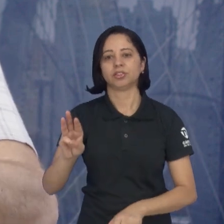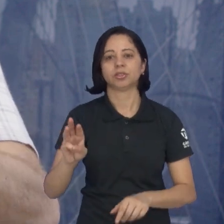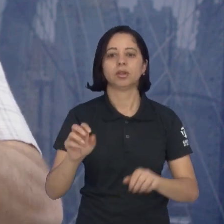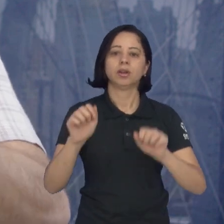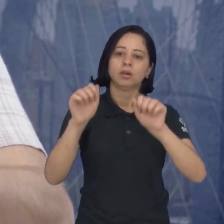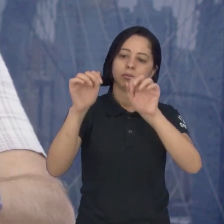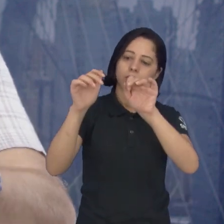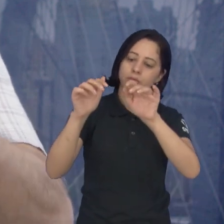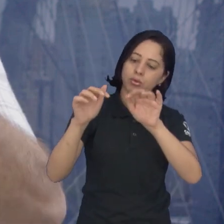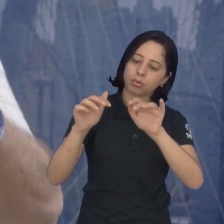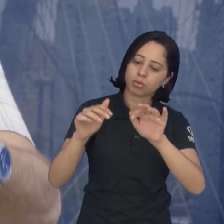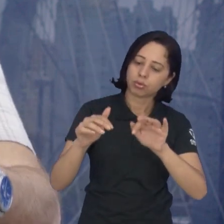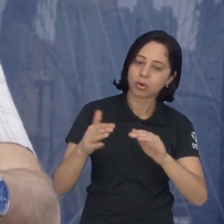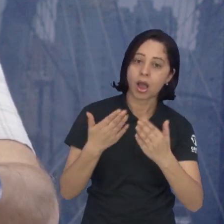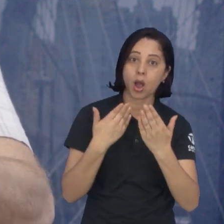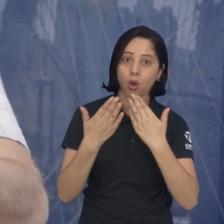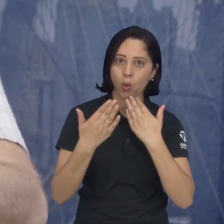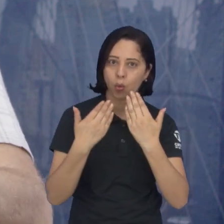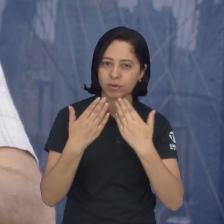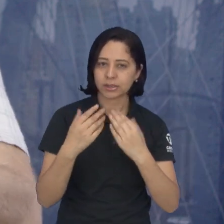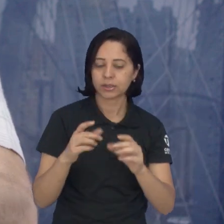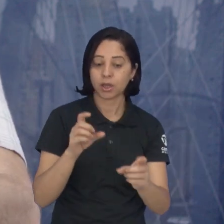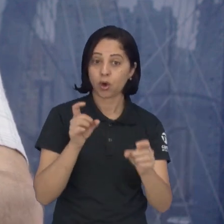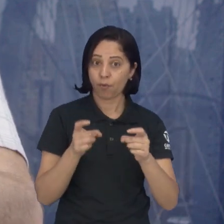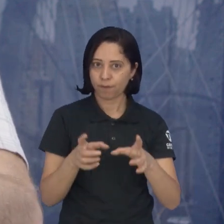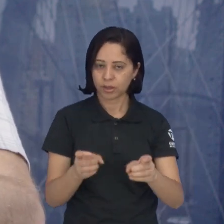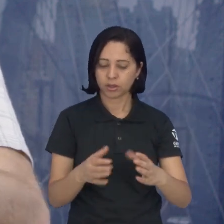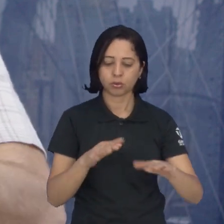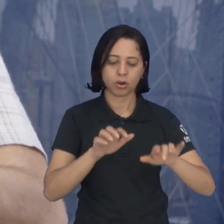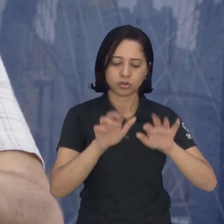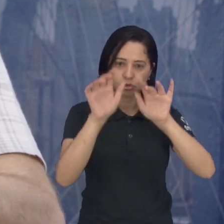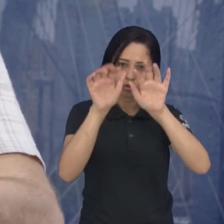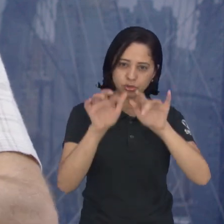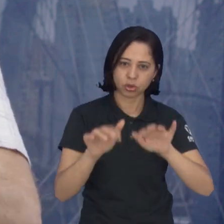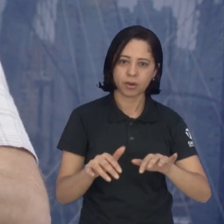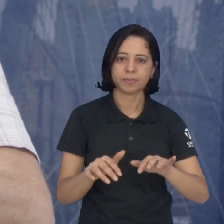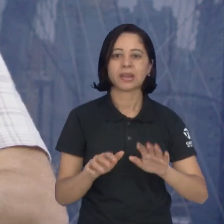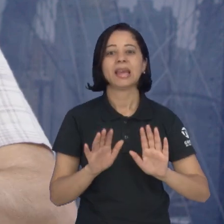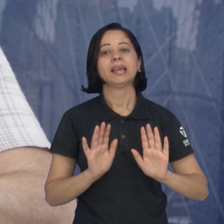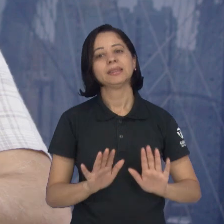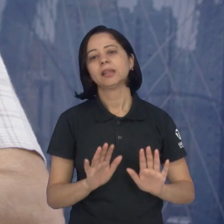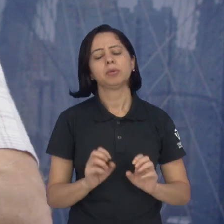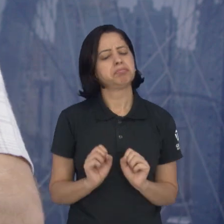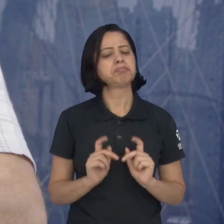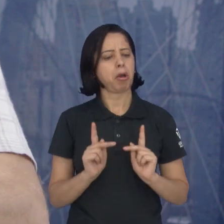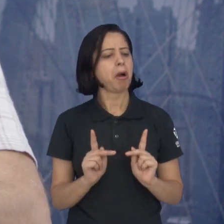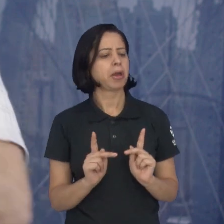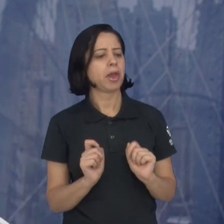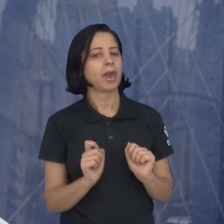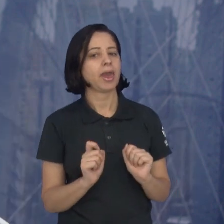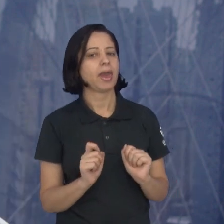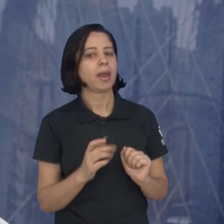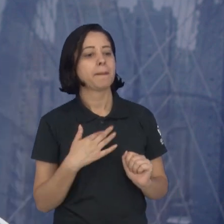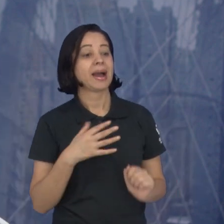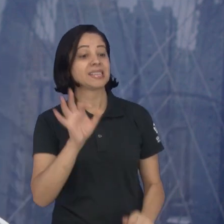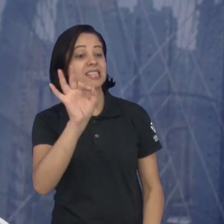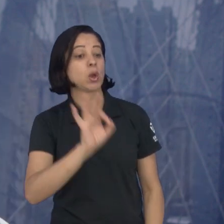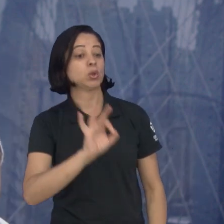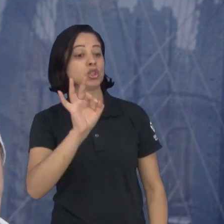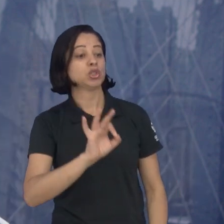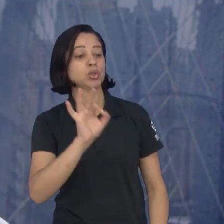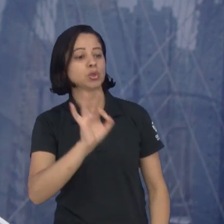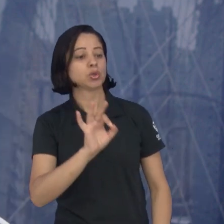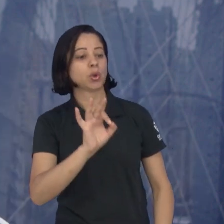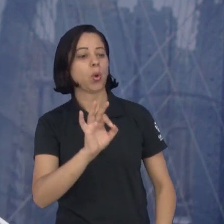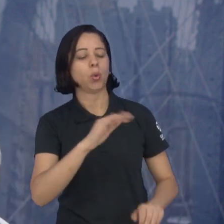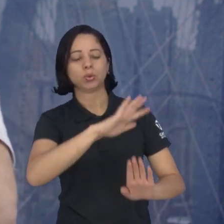diálogo com um vendedor de um site, né, de algum produto, ele fala assim, olha, tudo bem, mas eu vou te dar um desconto fora do site, eu vou